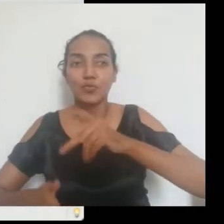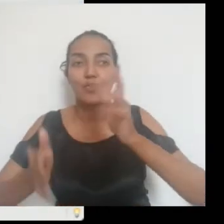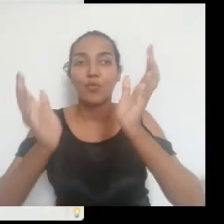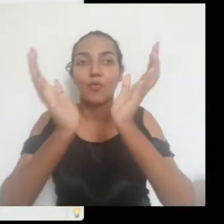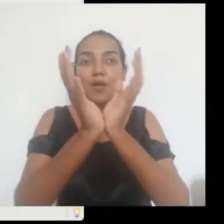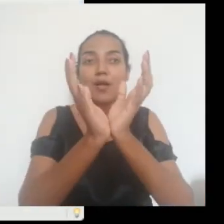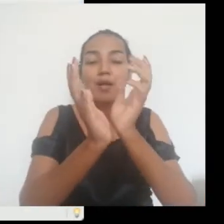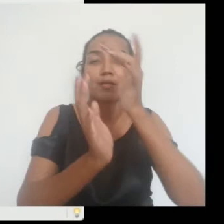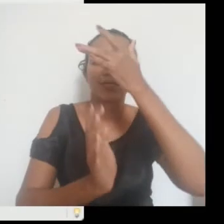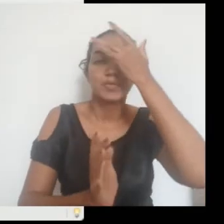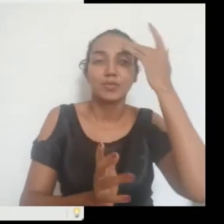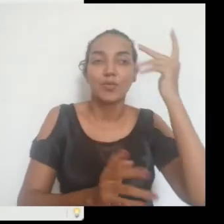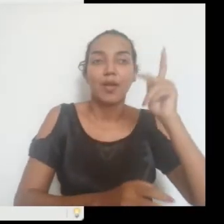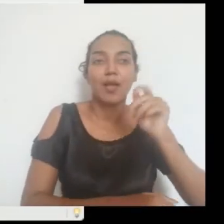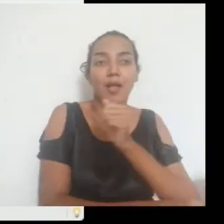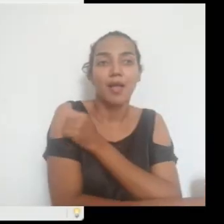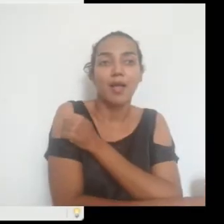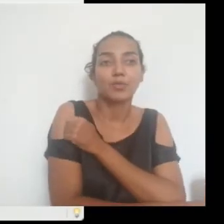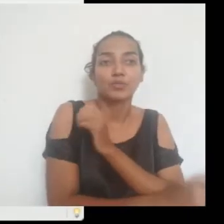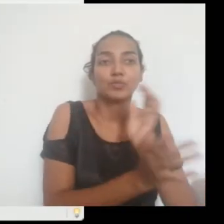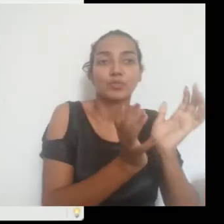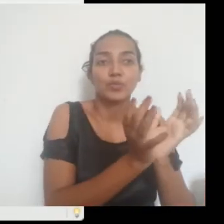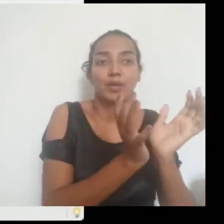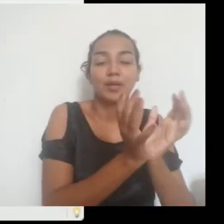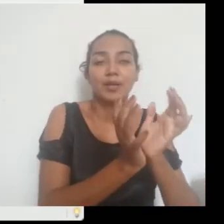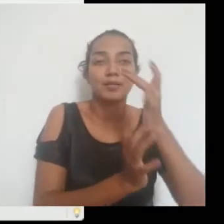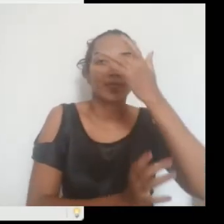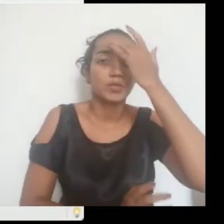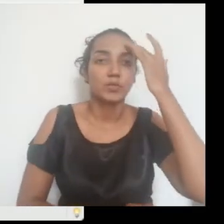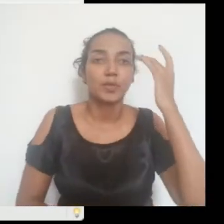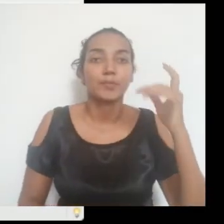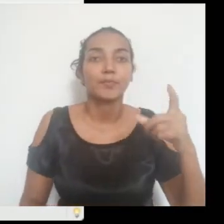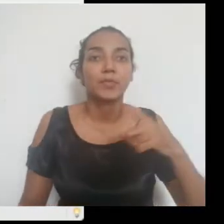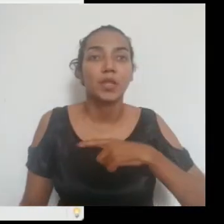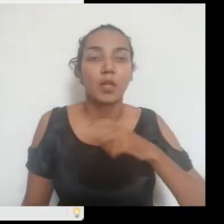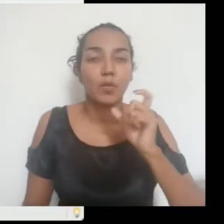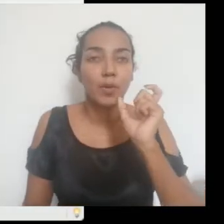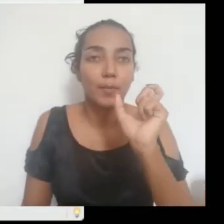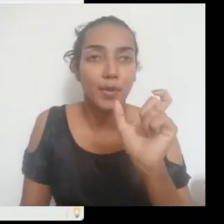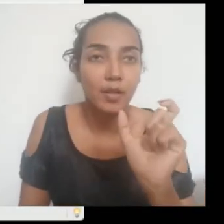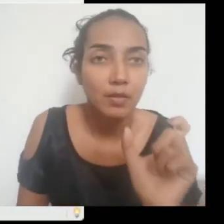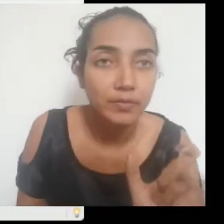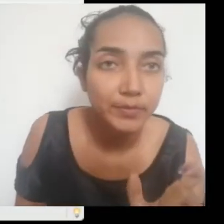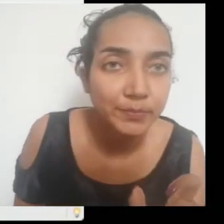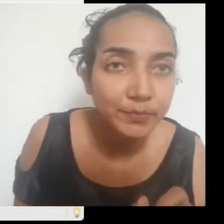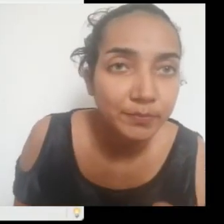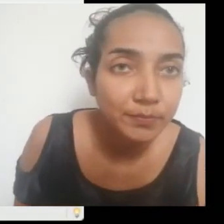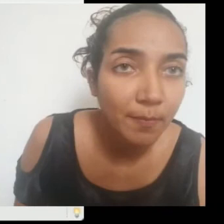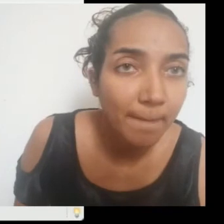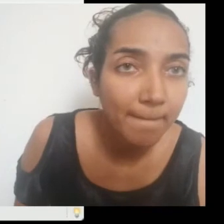Na prática, existe uma palavra reservada chamada extends, onde eu